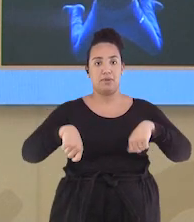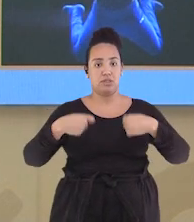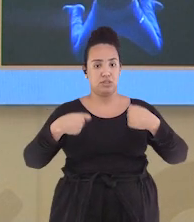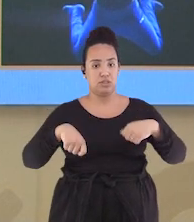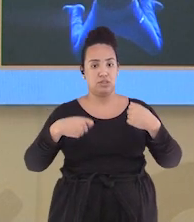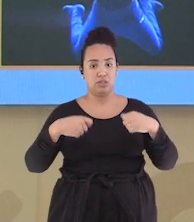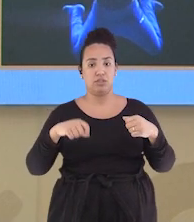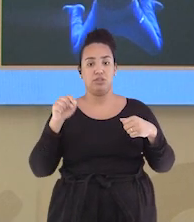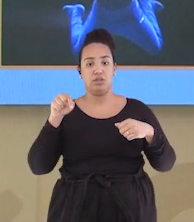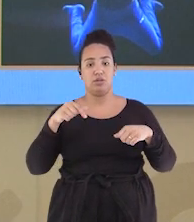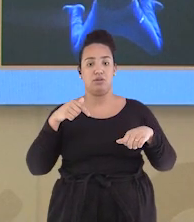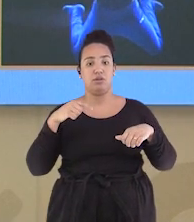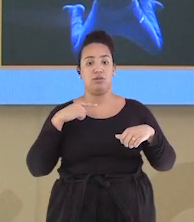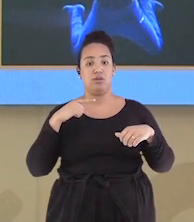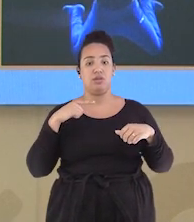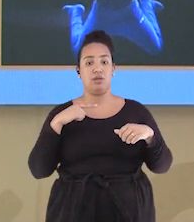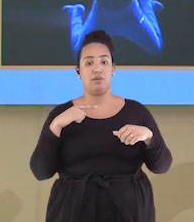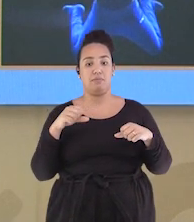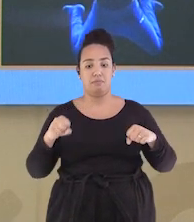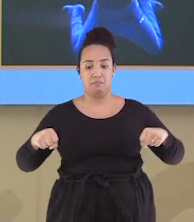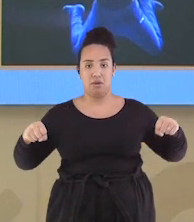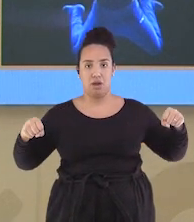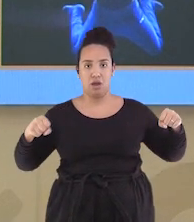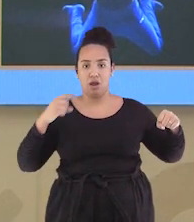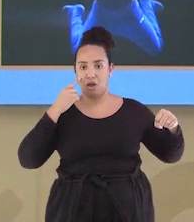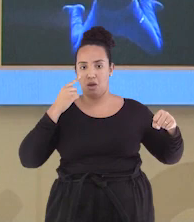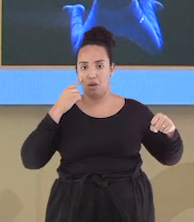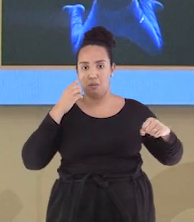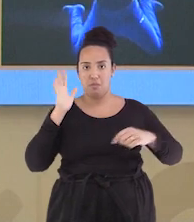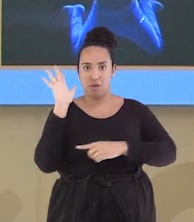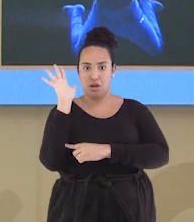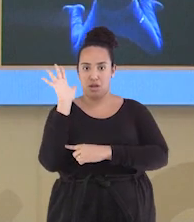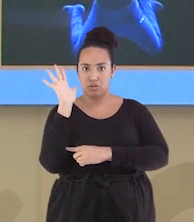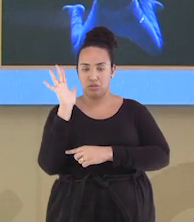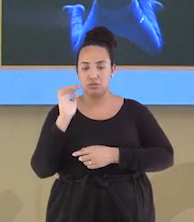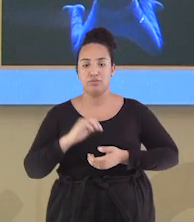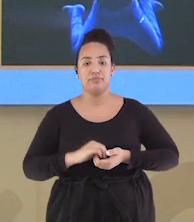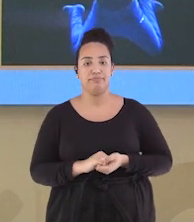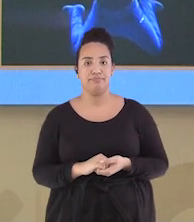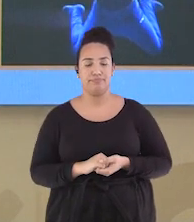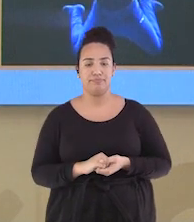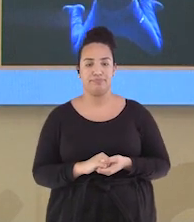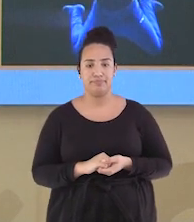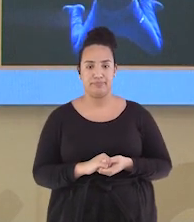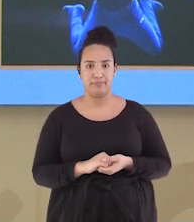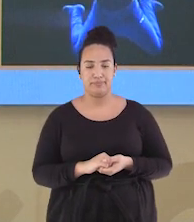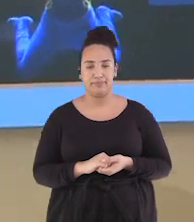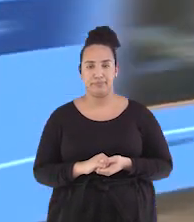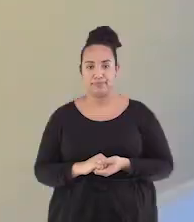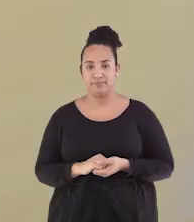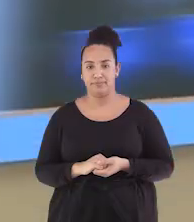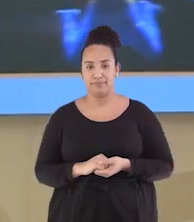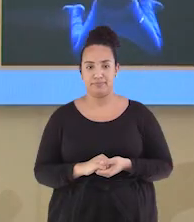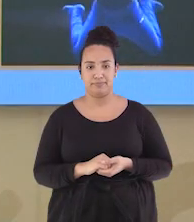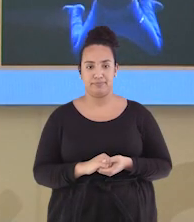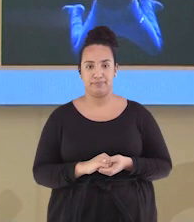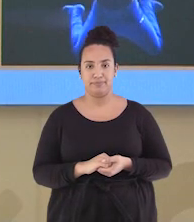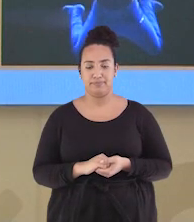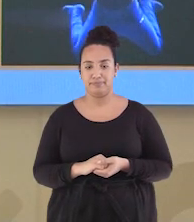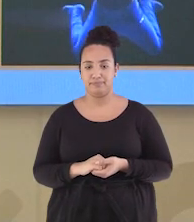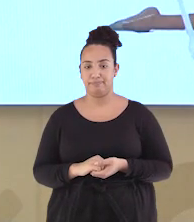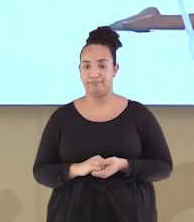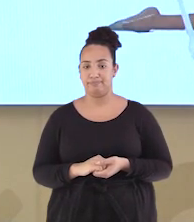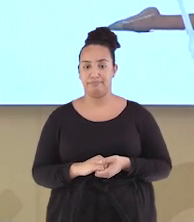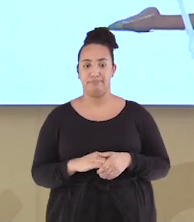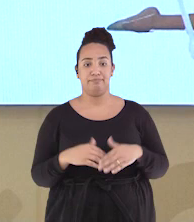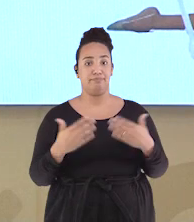é obrigatório que ele realize a parada de mão com os braços abertos. Beleza?